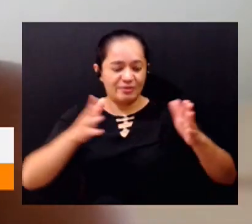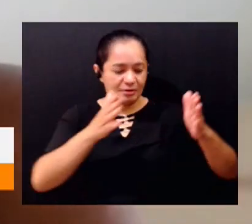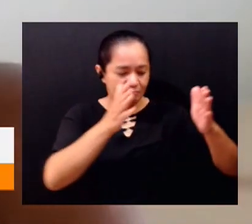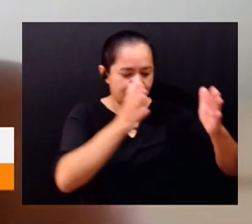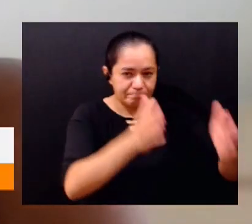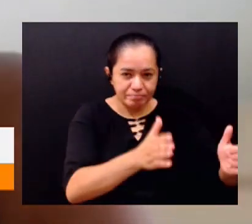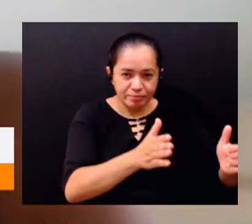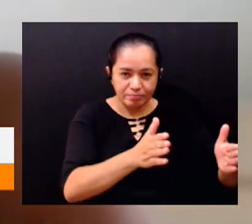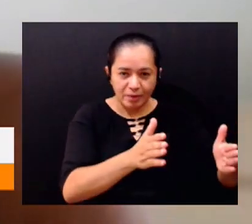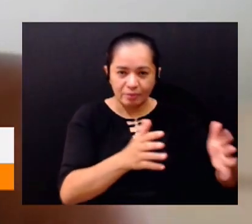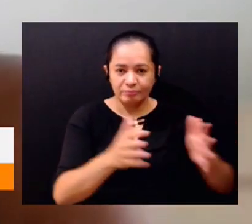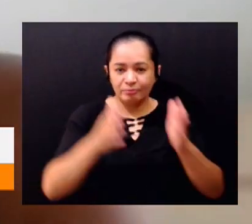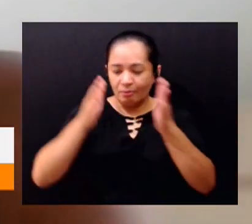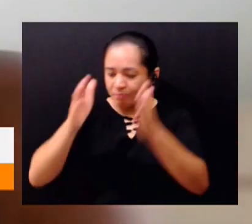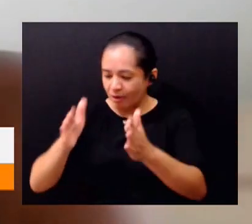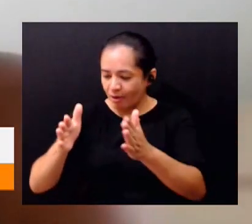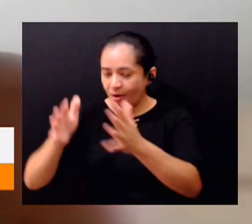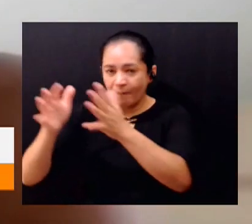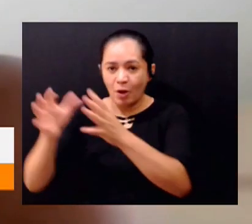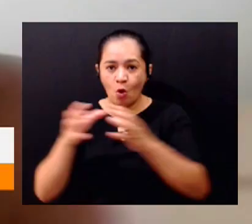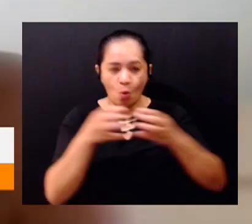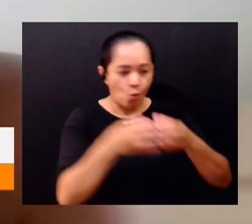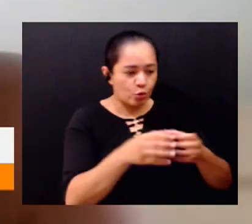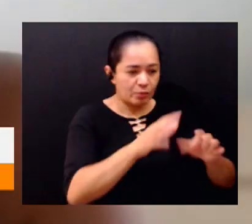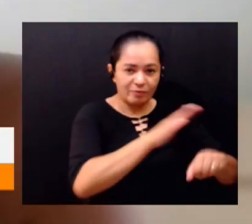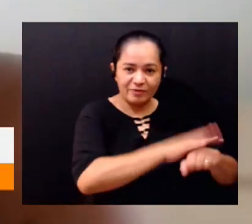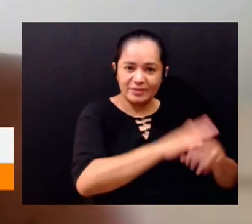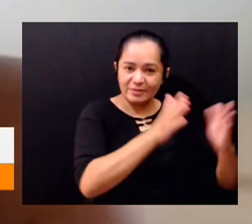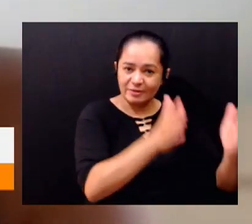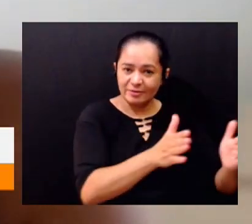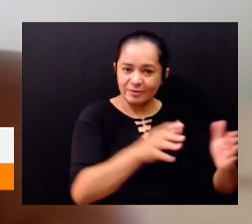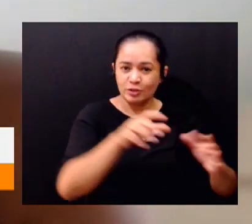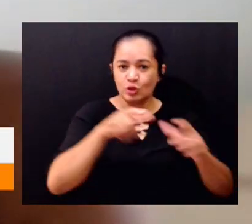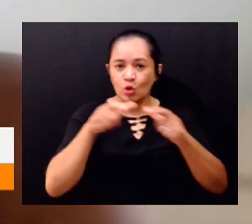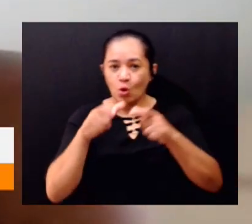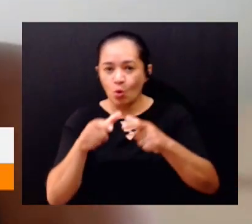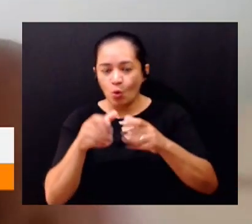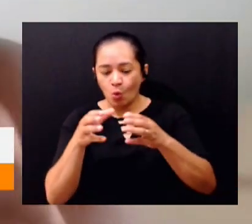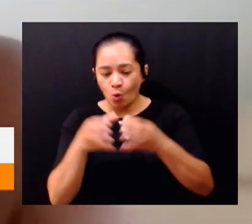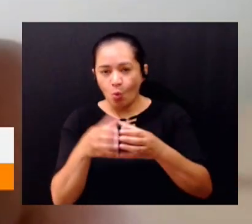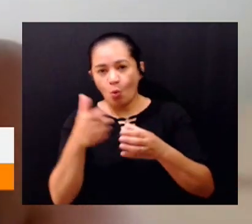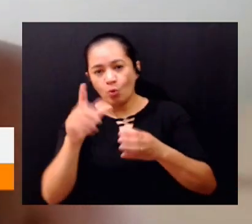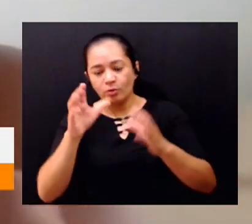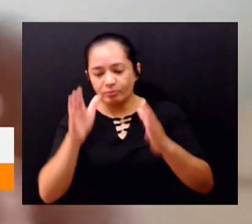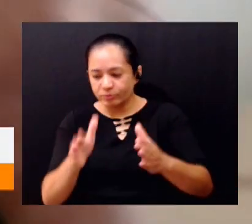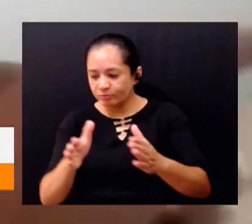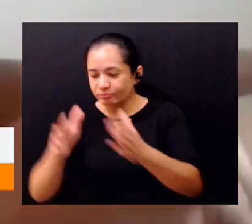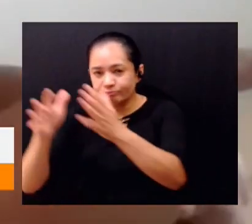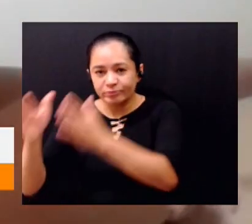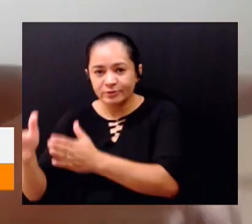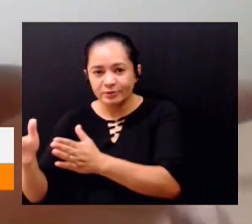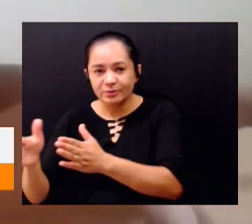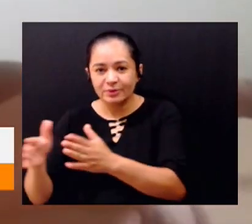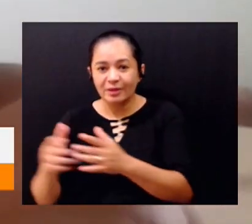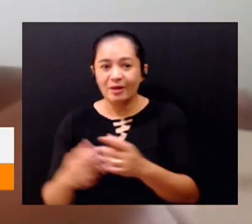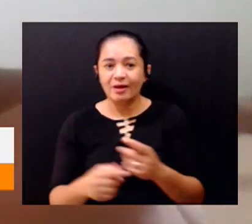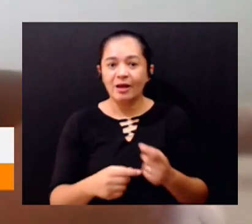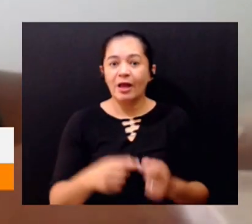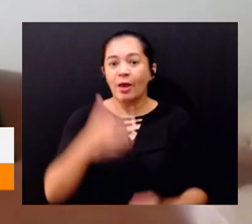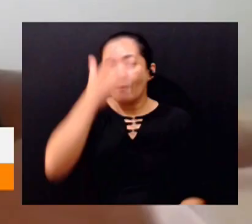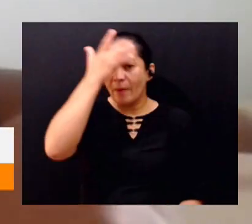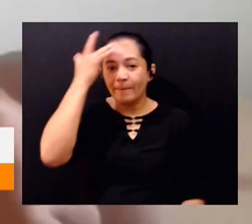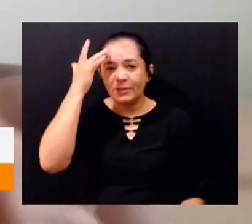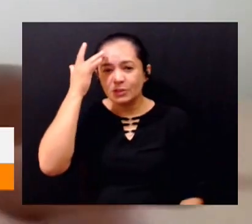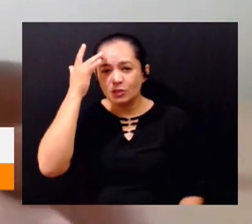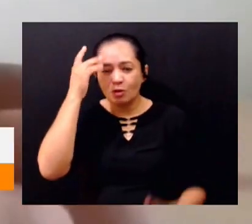desenho a lápis, a outra fazia só o manequim, a outra fazia só as letras. Tinha uma pessoa que corrigia, que